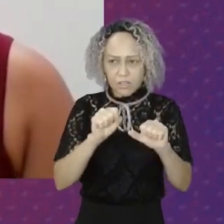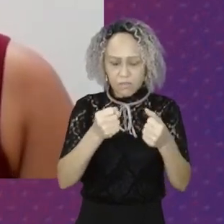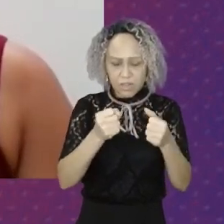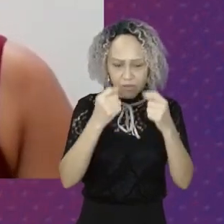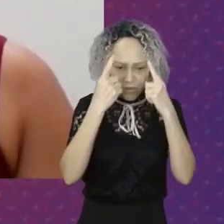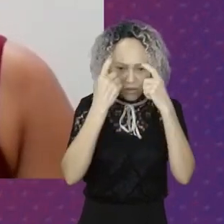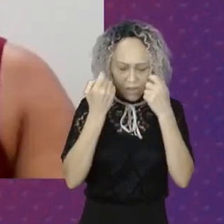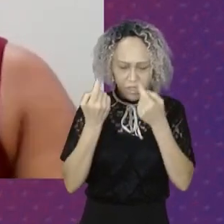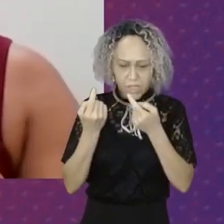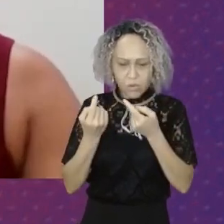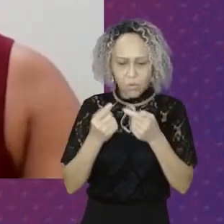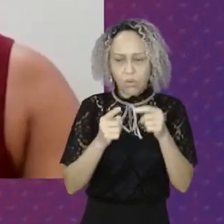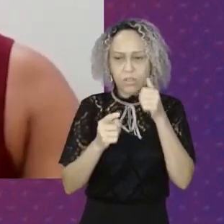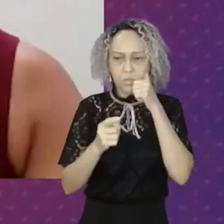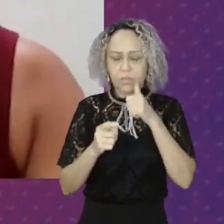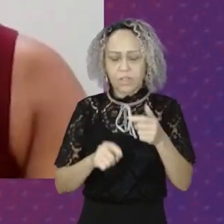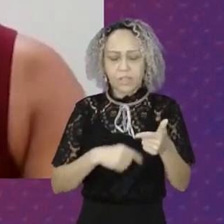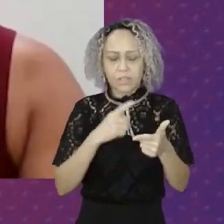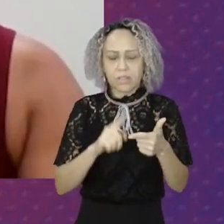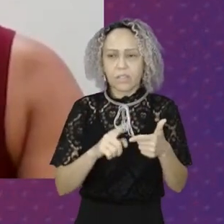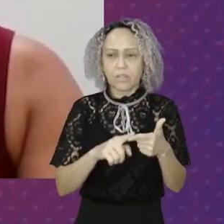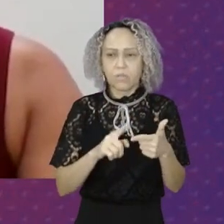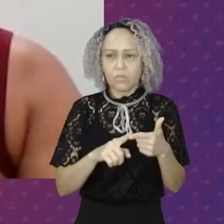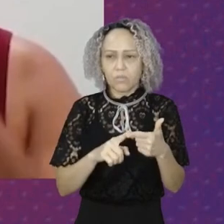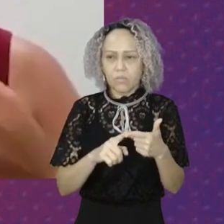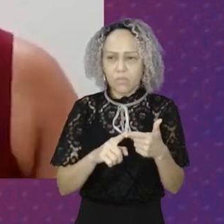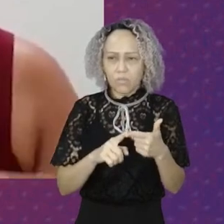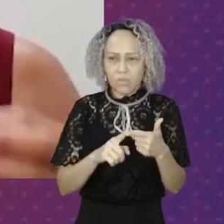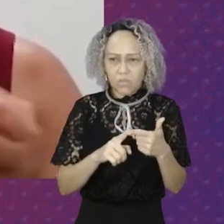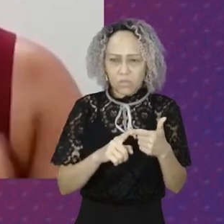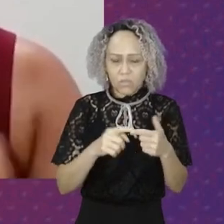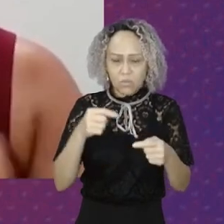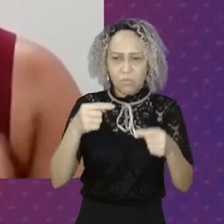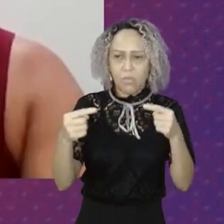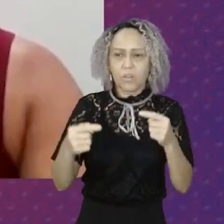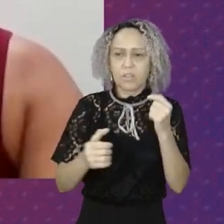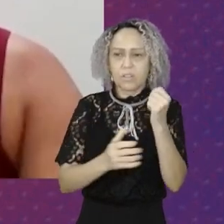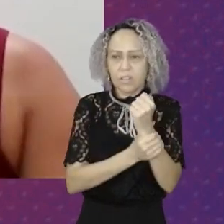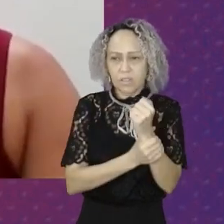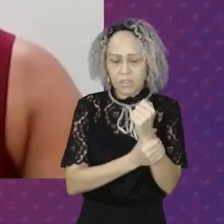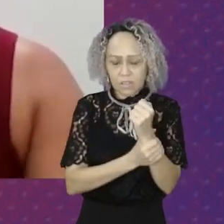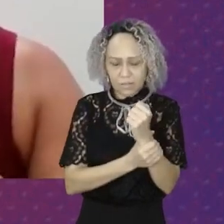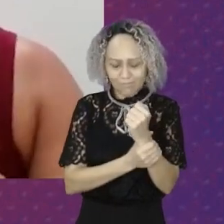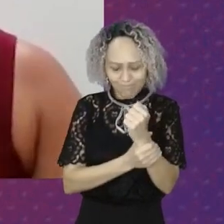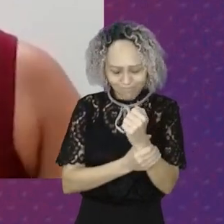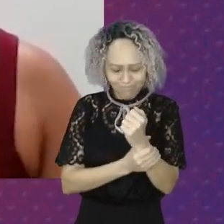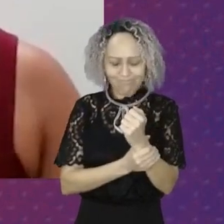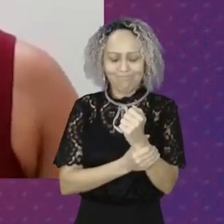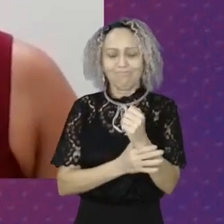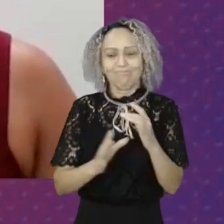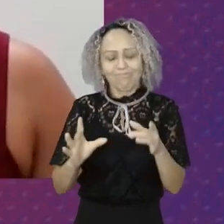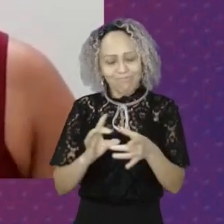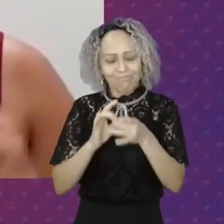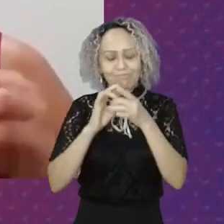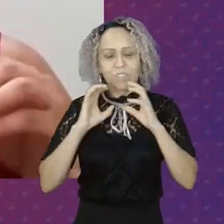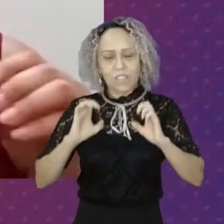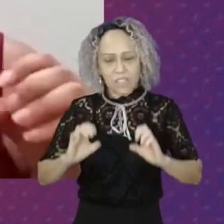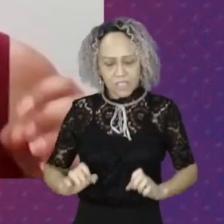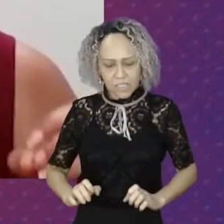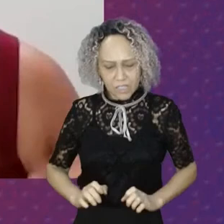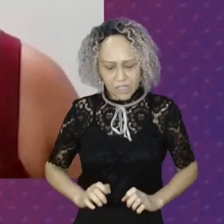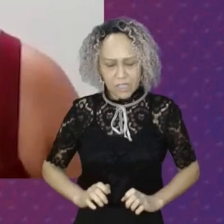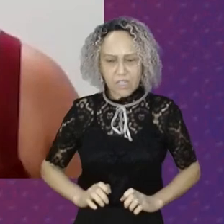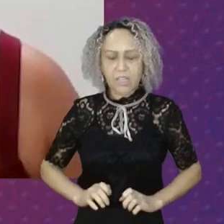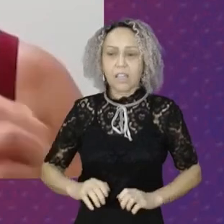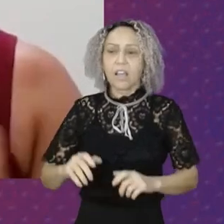contra a mulher. O segundo é o de políticas de segurança com cidadania nos territórios